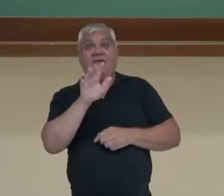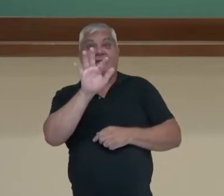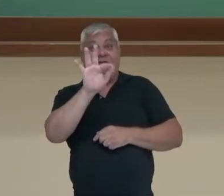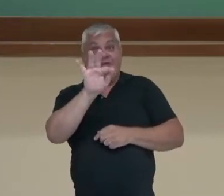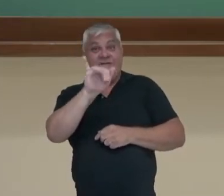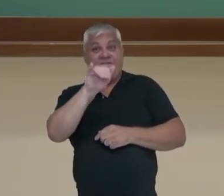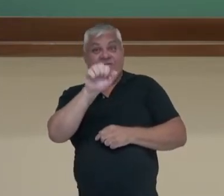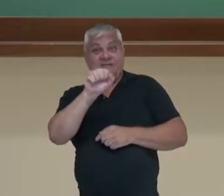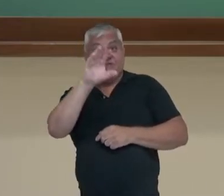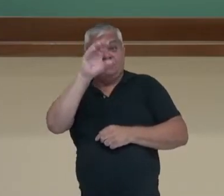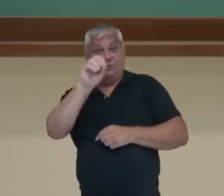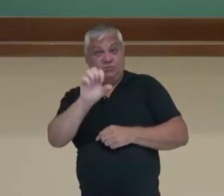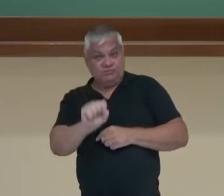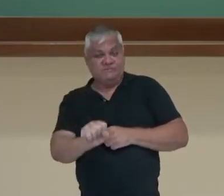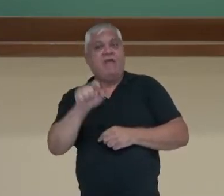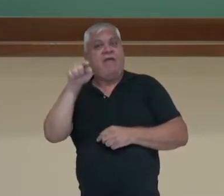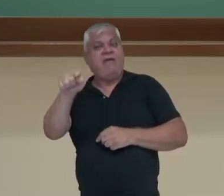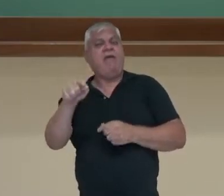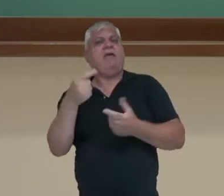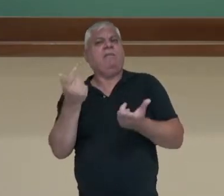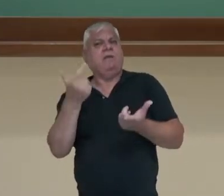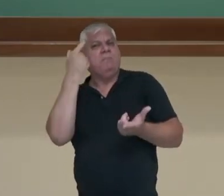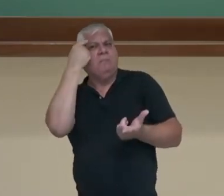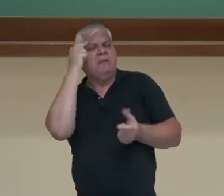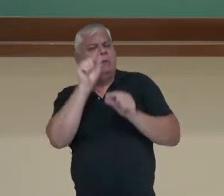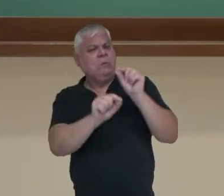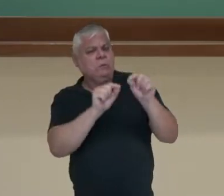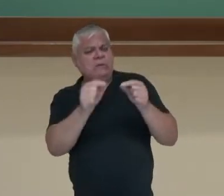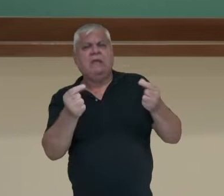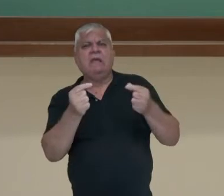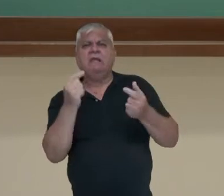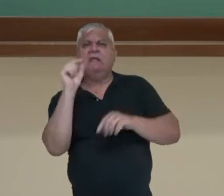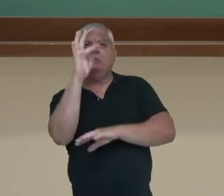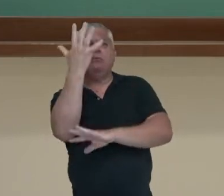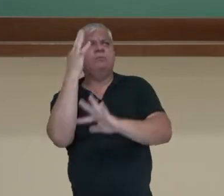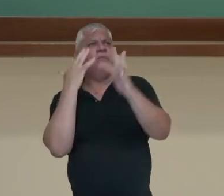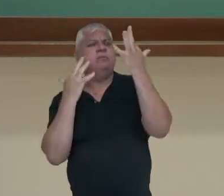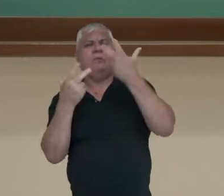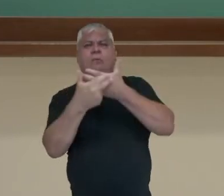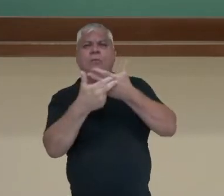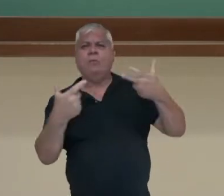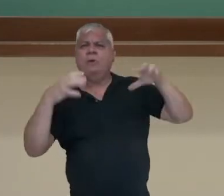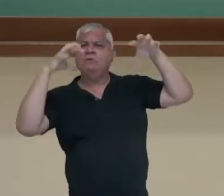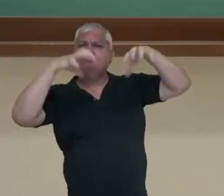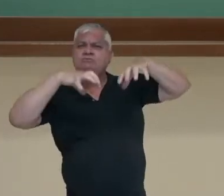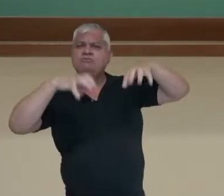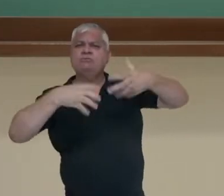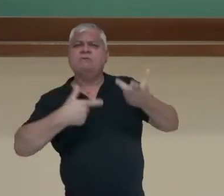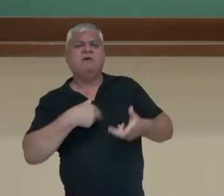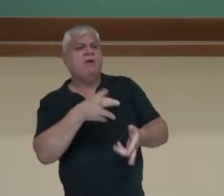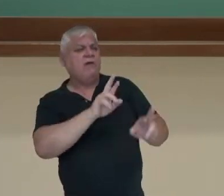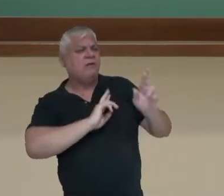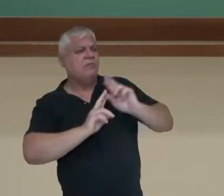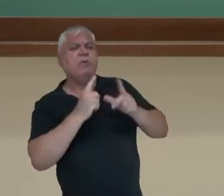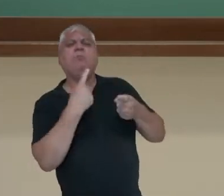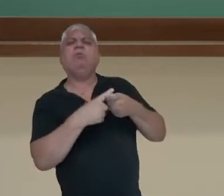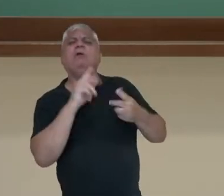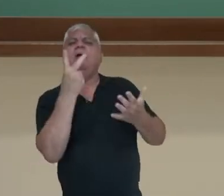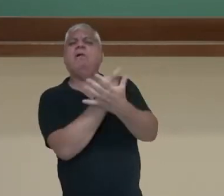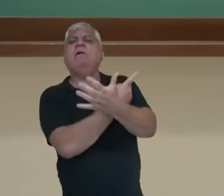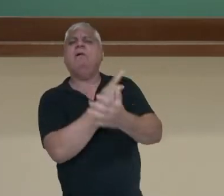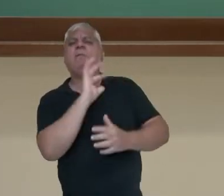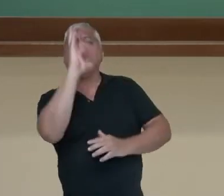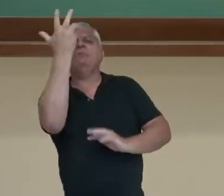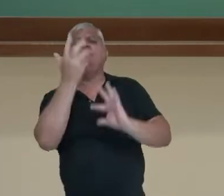físicos. Os primeiros físicos, né? Já que eles estão falando sobre a natureza. Eles queriam respostas sobre a natureza. Você sabe explicar aí